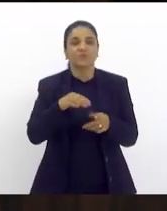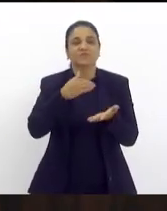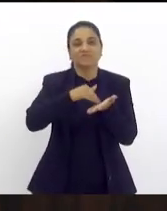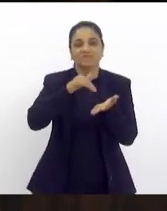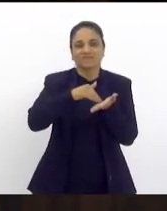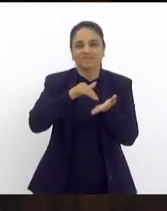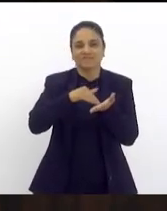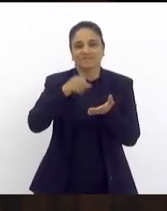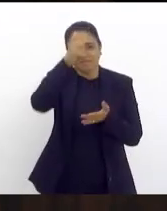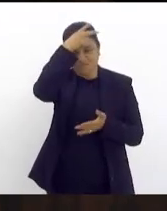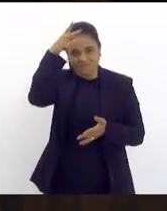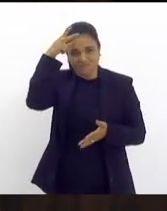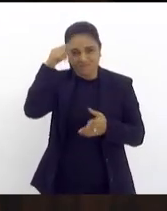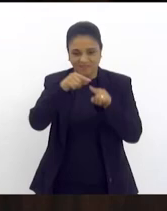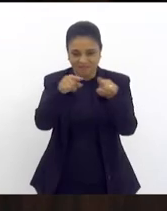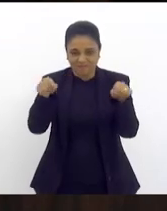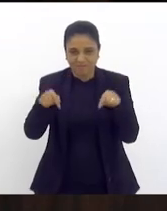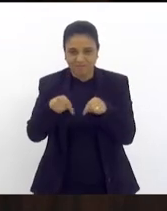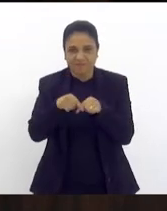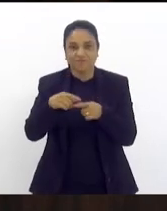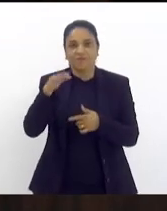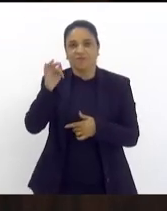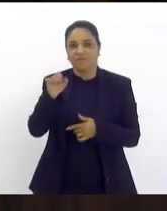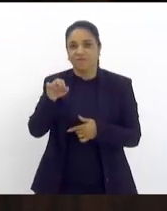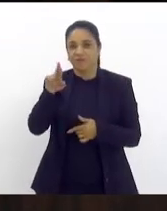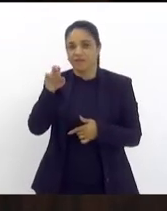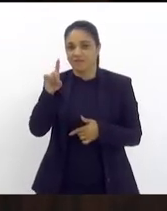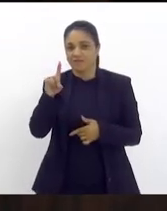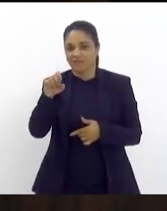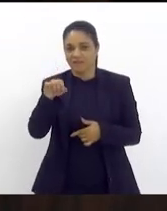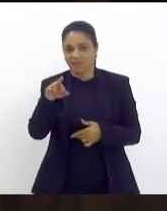Secretário Municipal de Gabinete, Frederico Moraes.